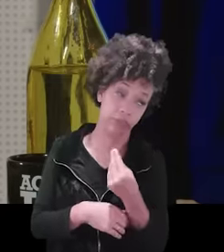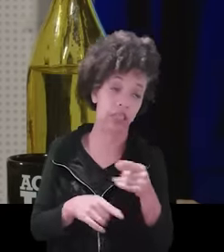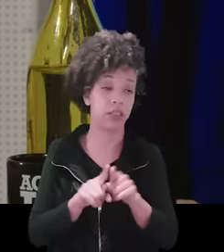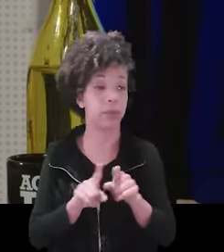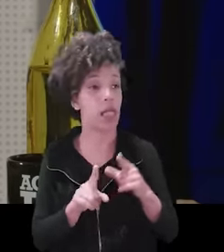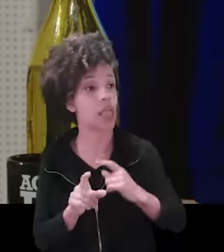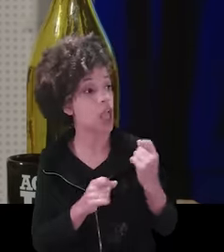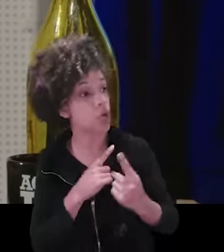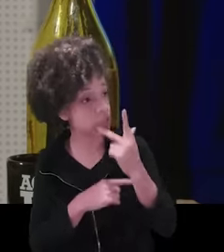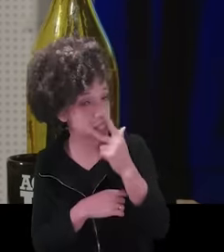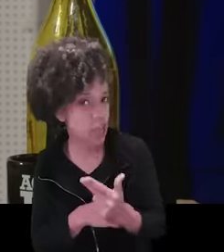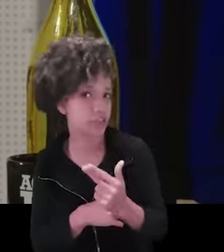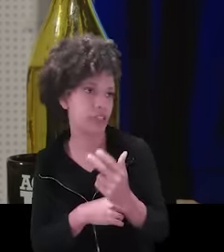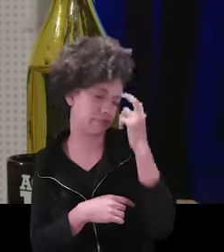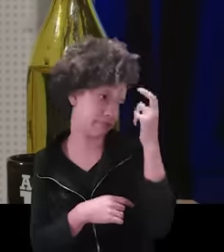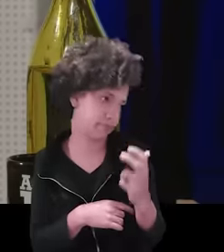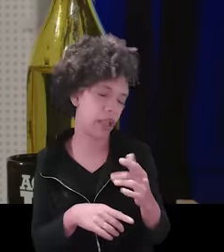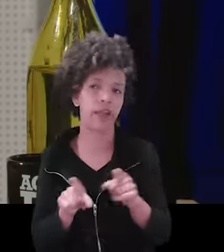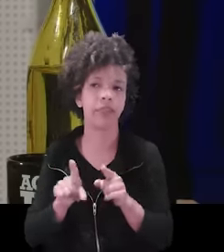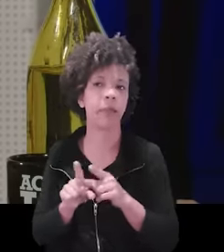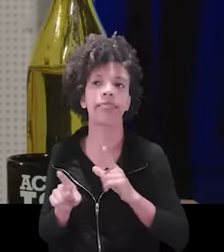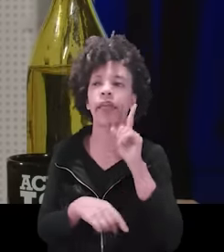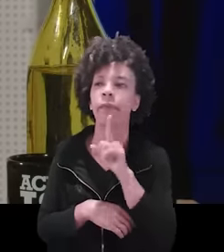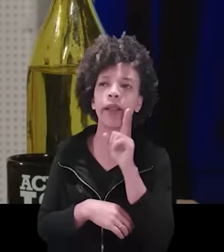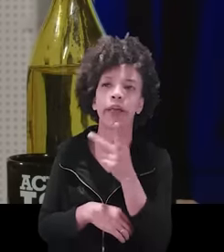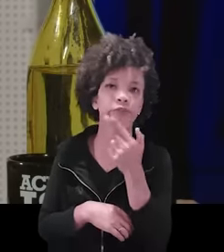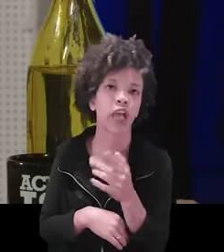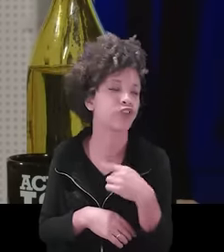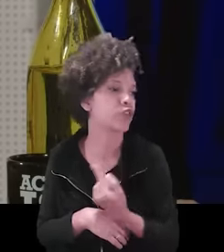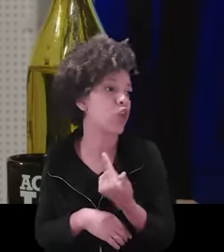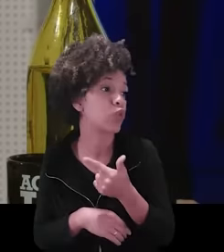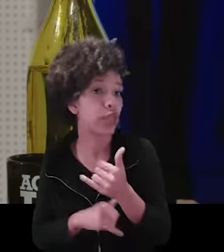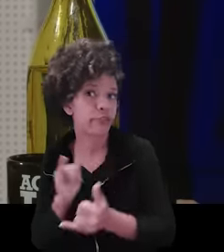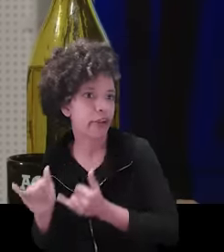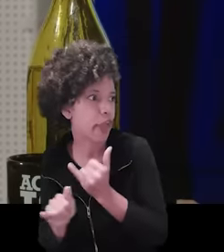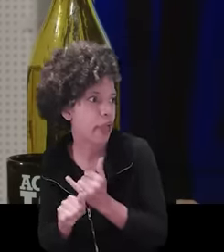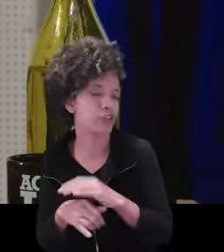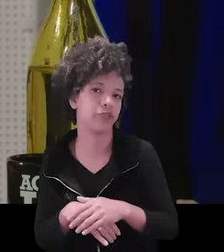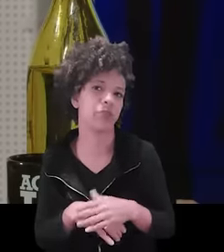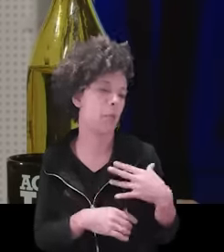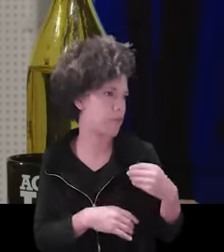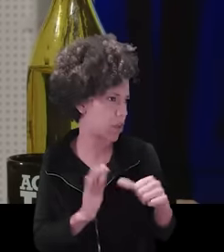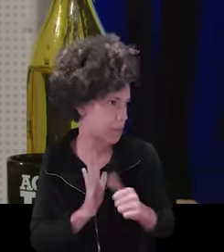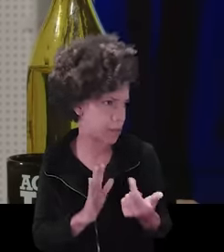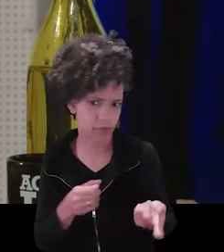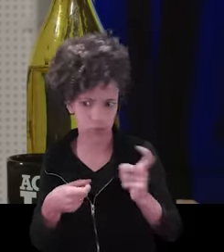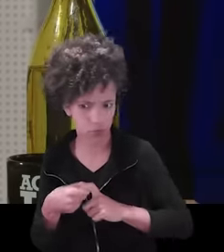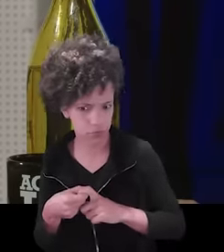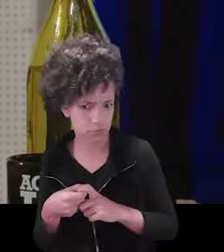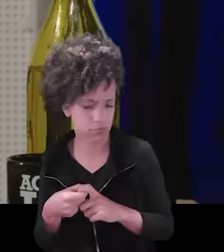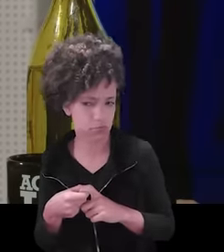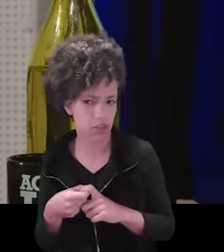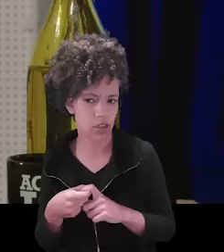coisas né existem sim uns que acha que a gente é isso ela tem gente que acha que é a que a gente não tem internet o meu filho a primeira